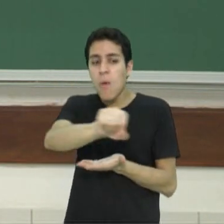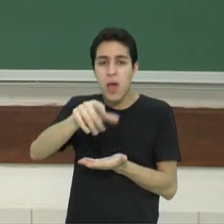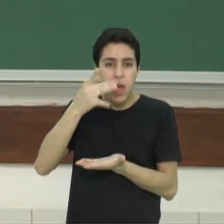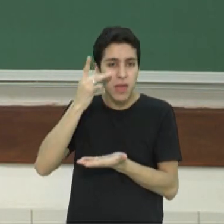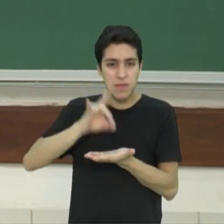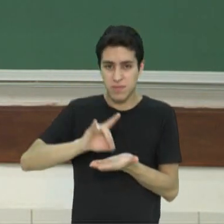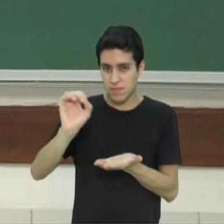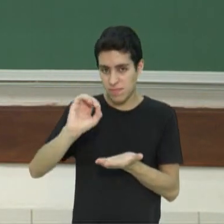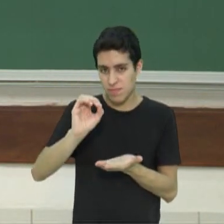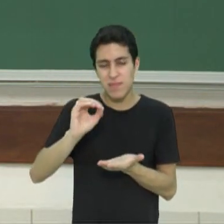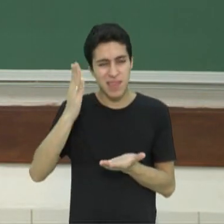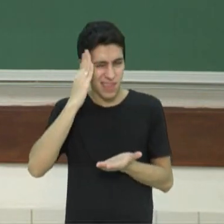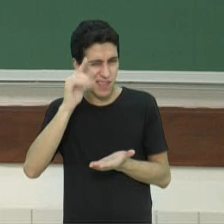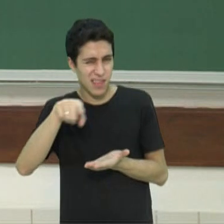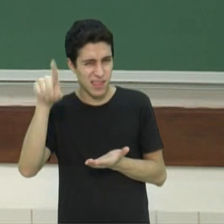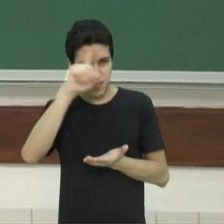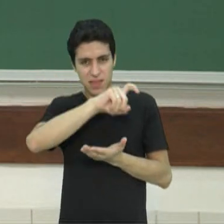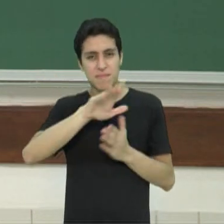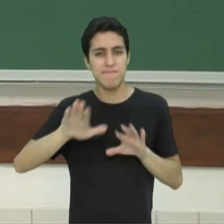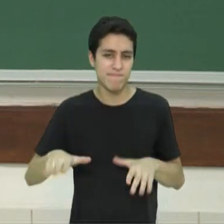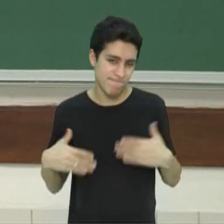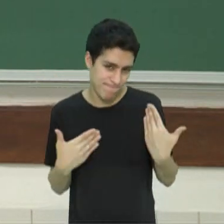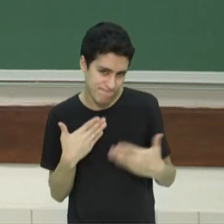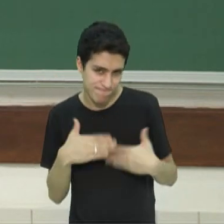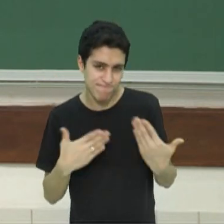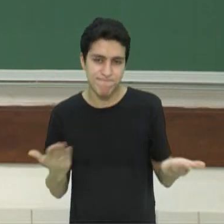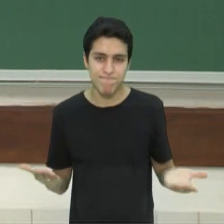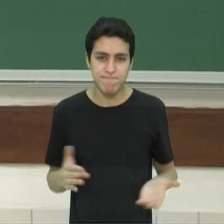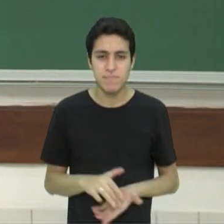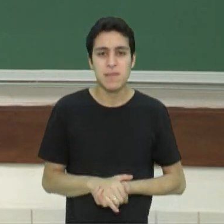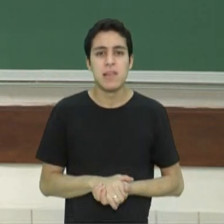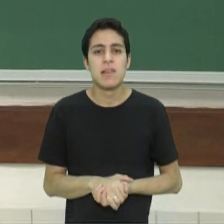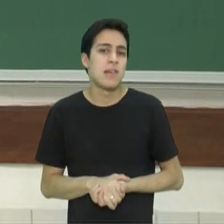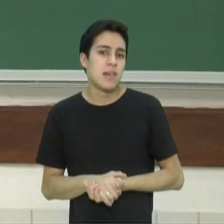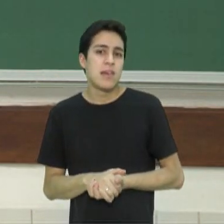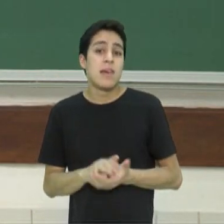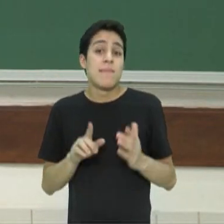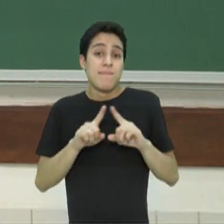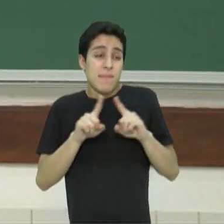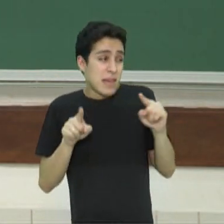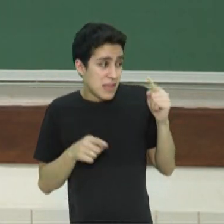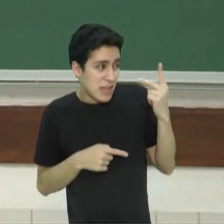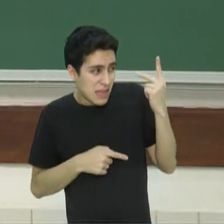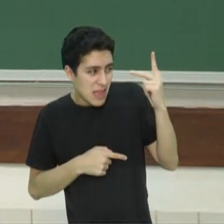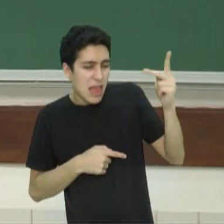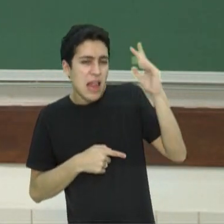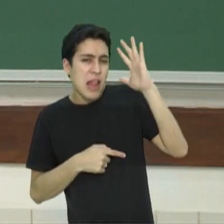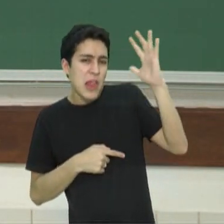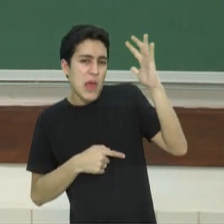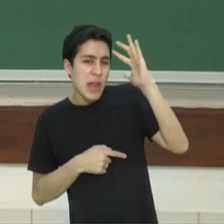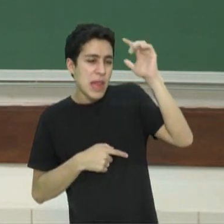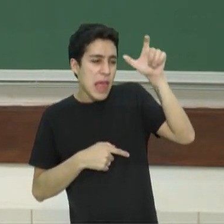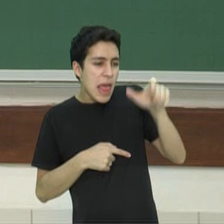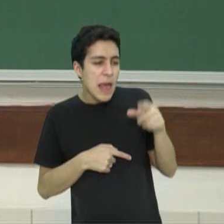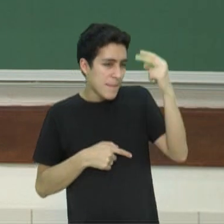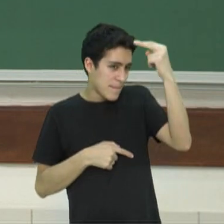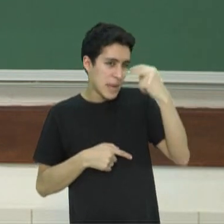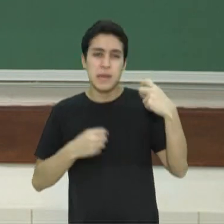ok? Eu sei, moçada, isso é difícil, né? Mas é o que o Platão nos coloca